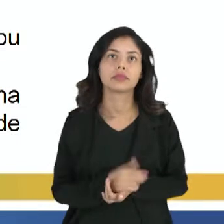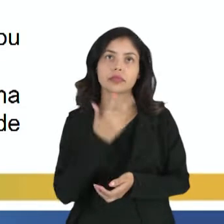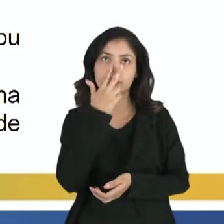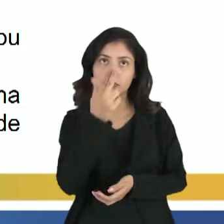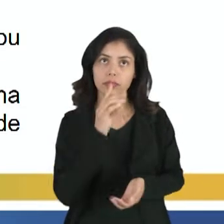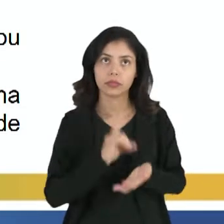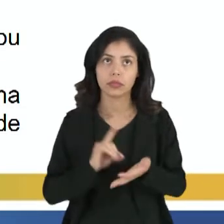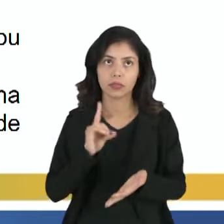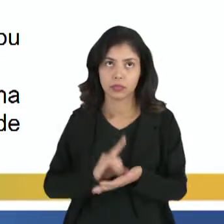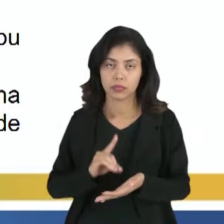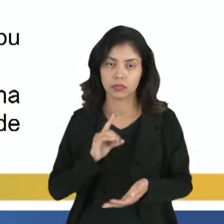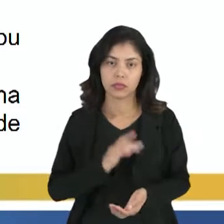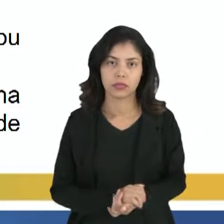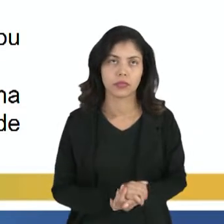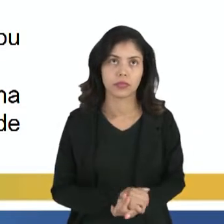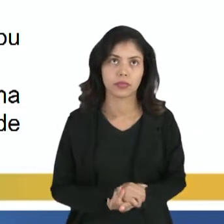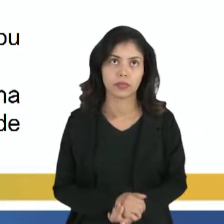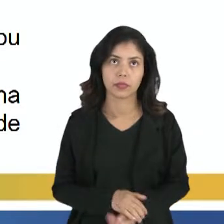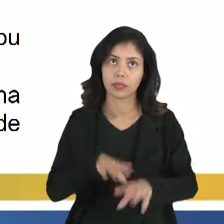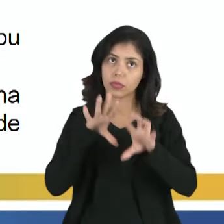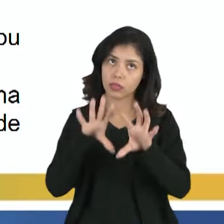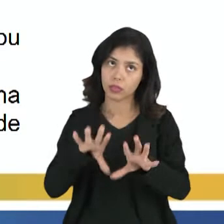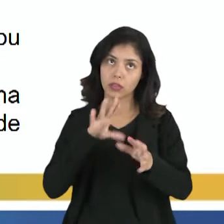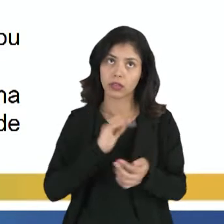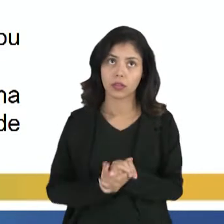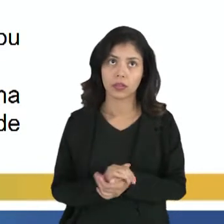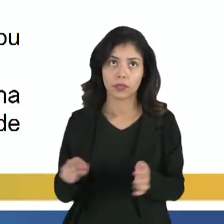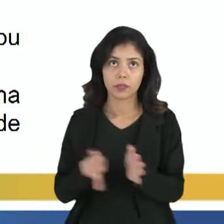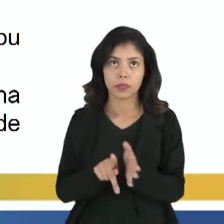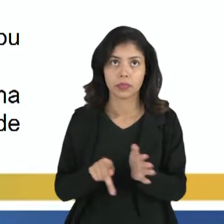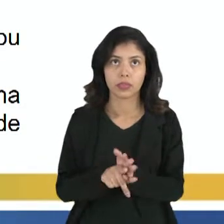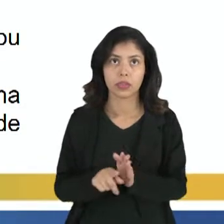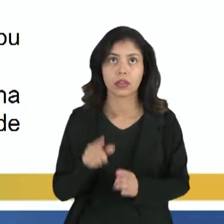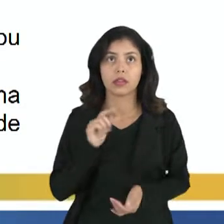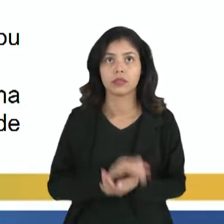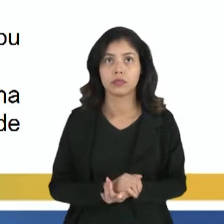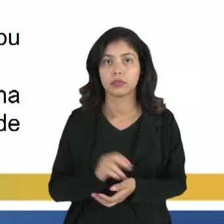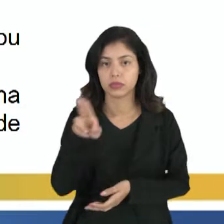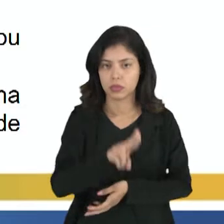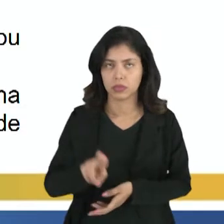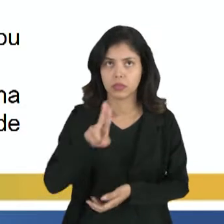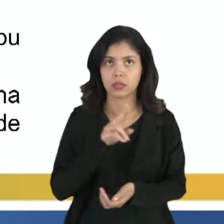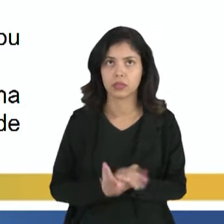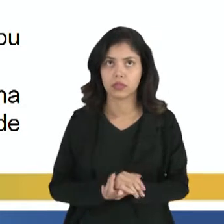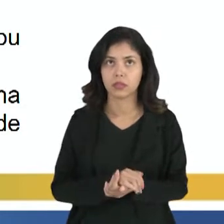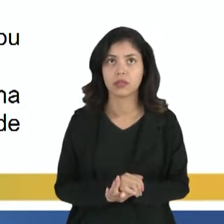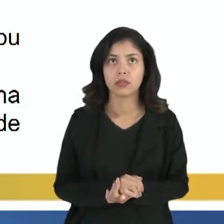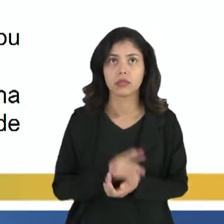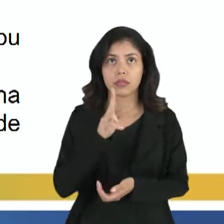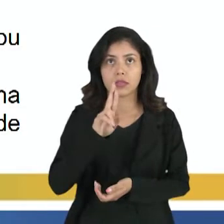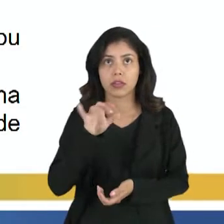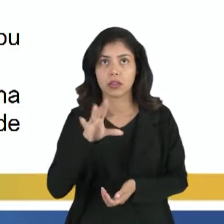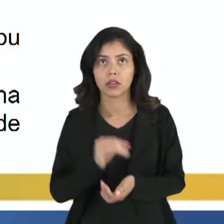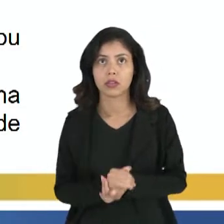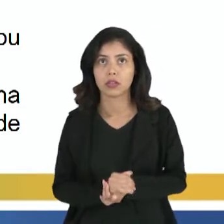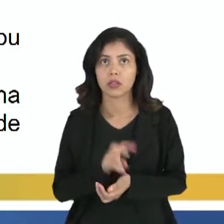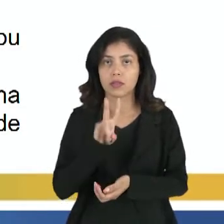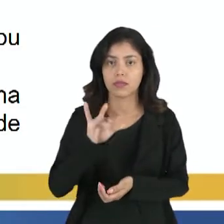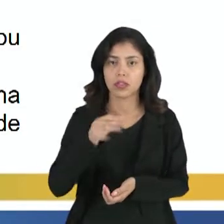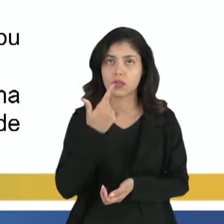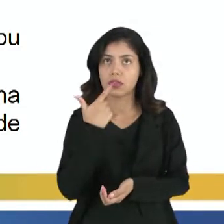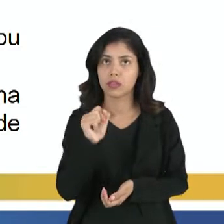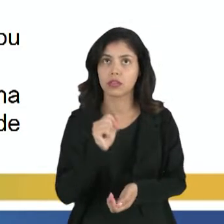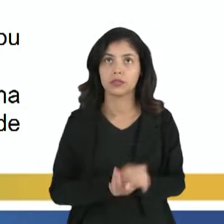das definições que aparecem nos dicionários. Por esse motivo, ela recorre ao uso das figuras e vícios